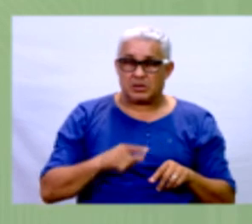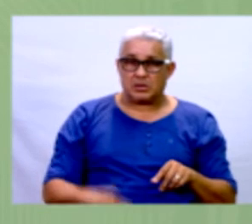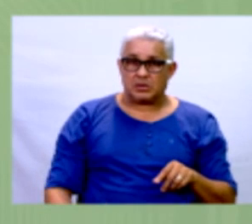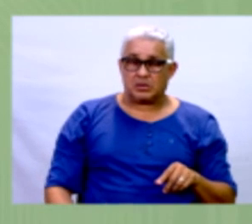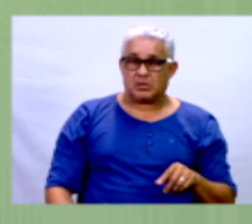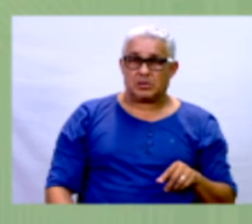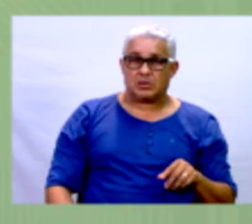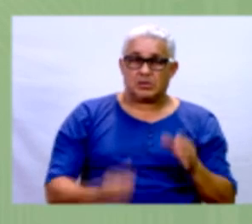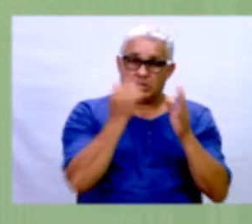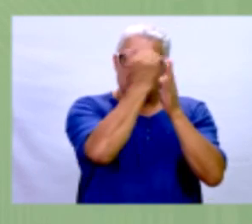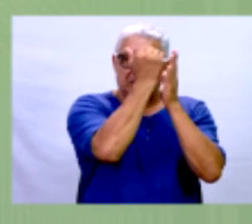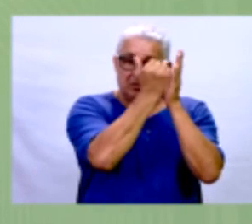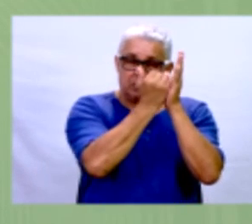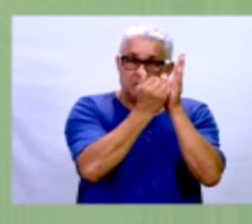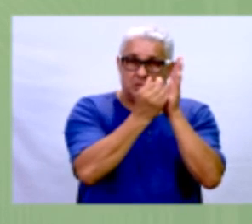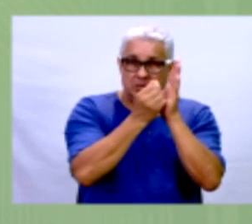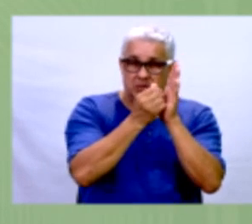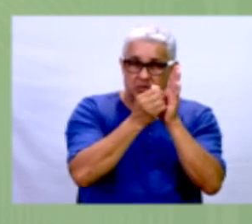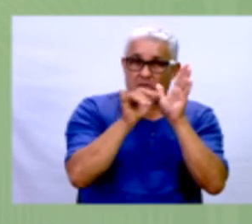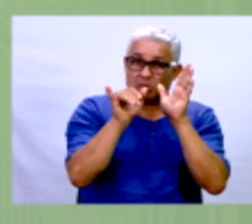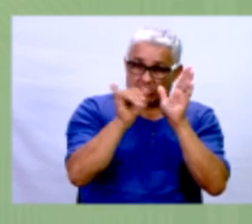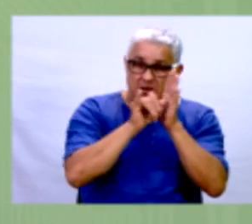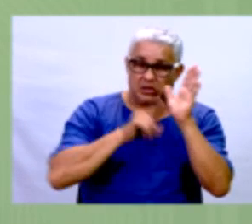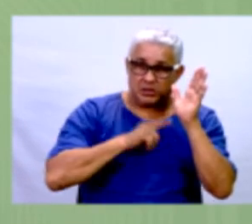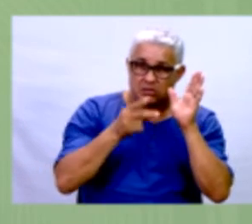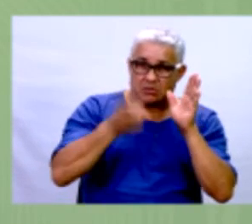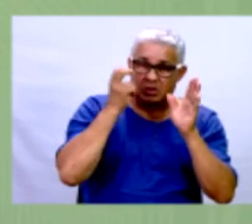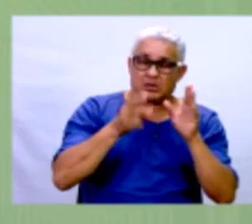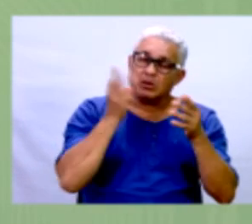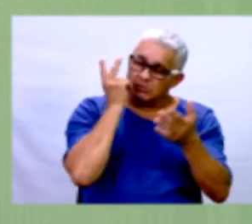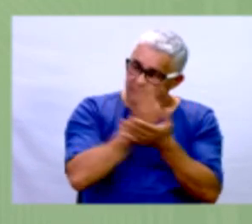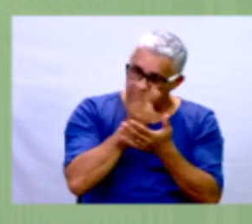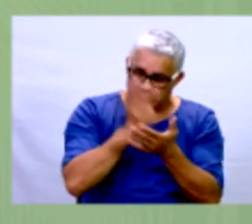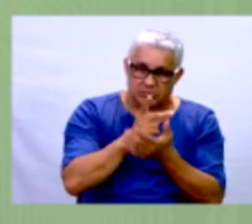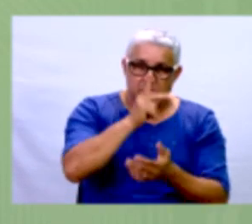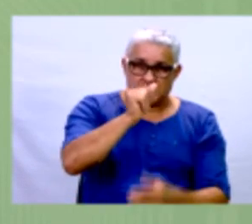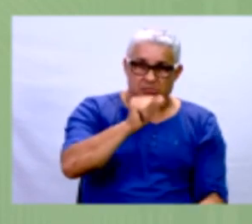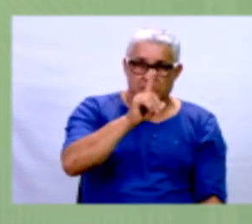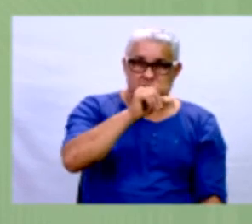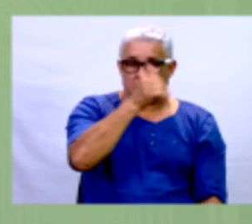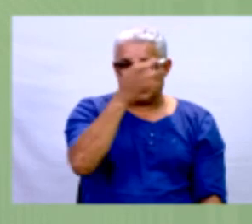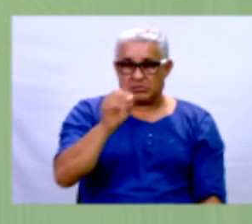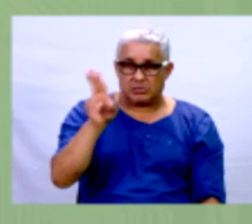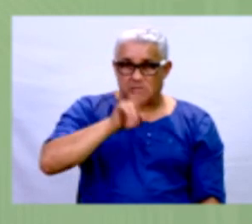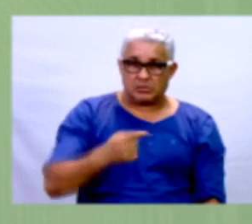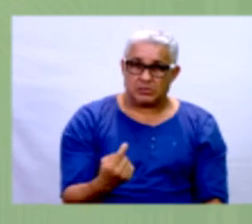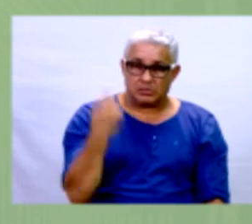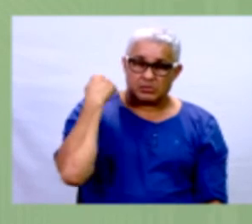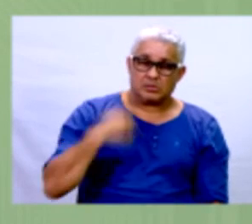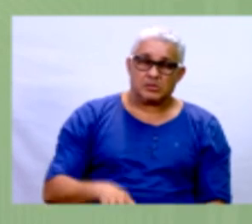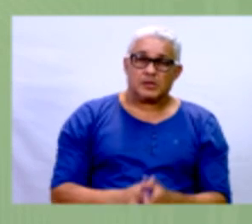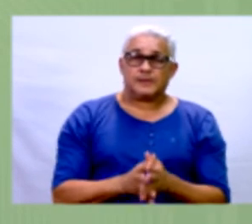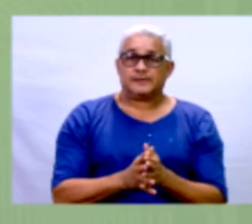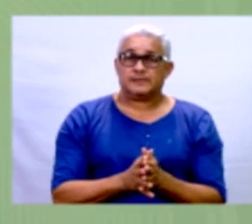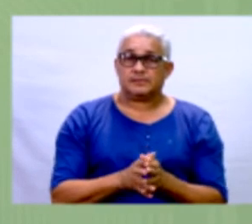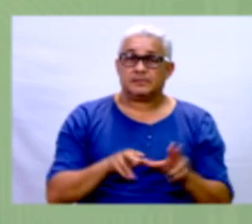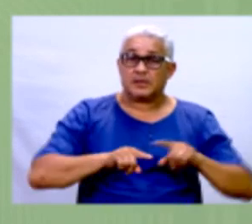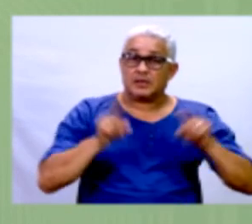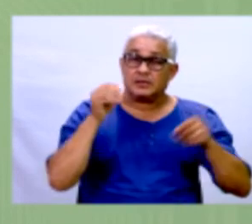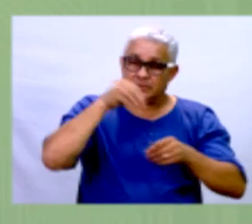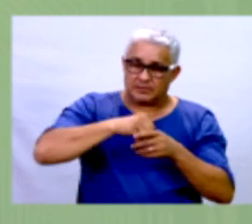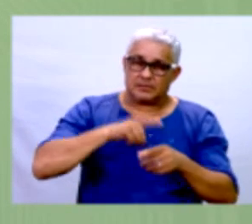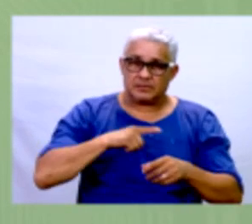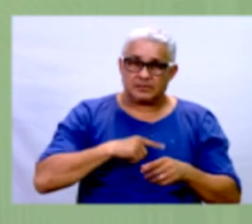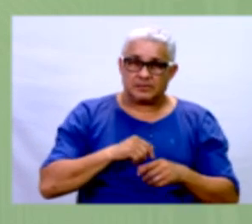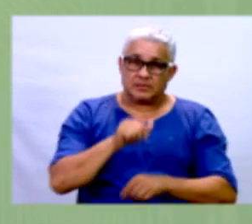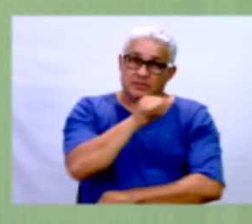lista identificada, onde nós temos uma lista com o mesmo padrão utilizado anteriormente, né, só que identificada